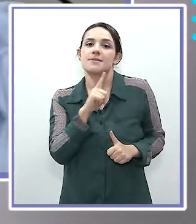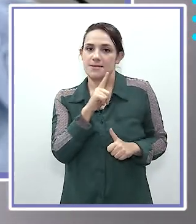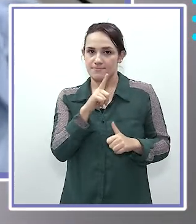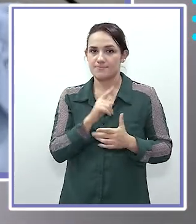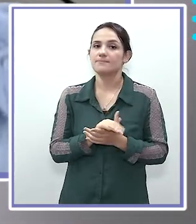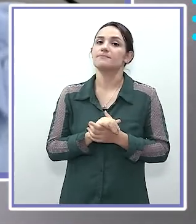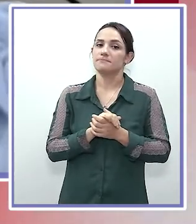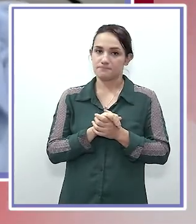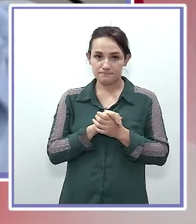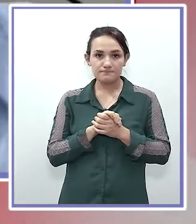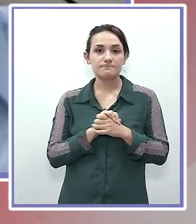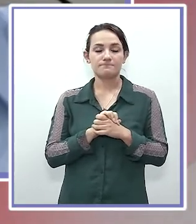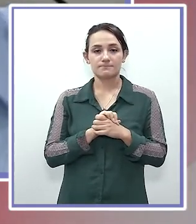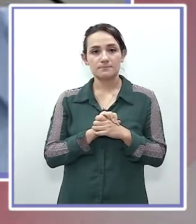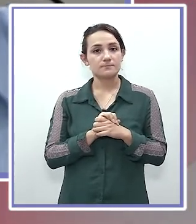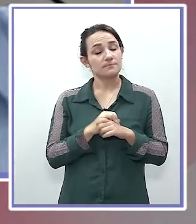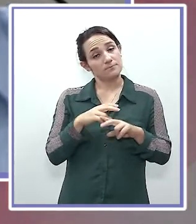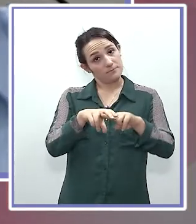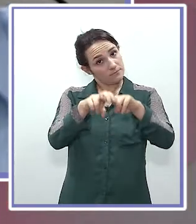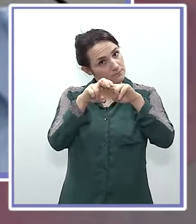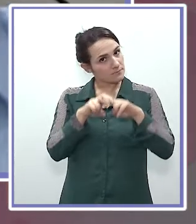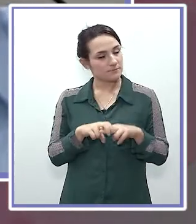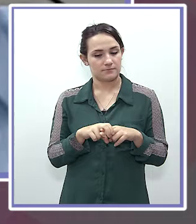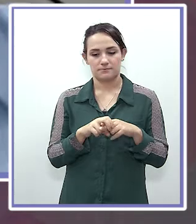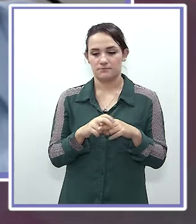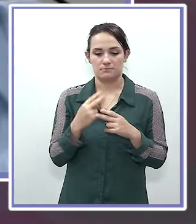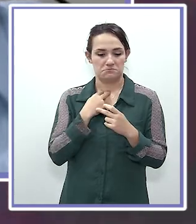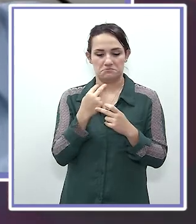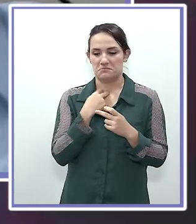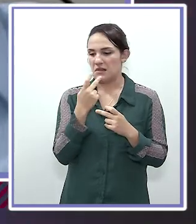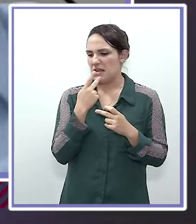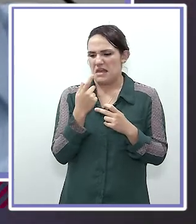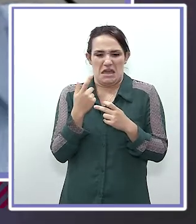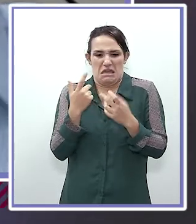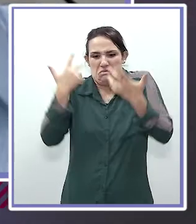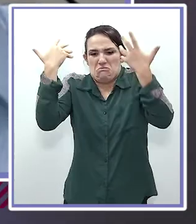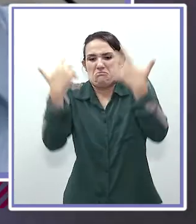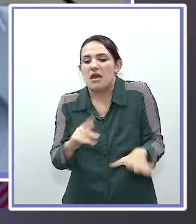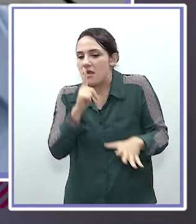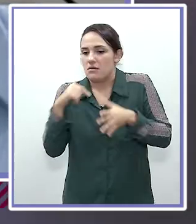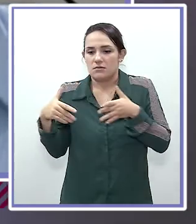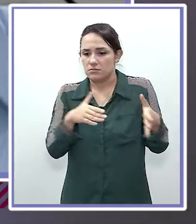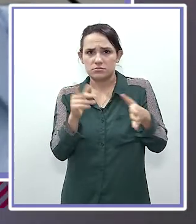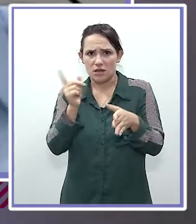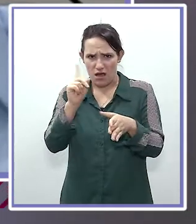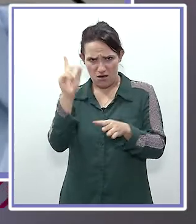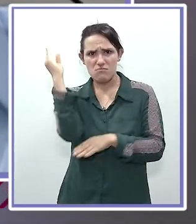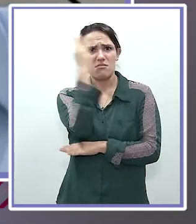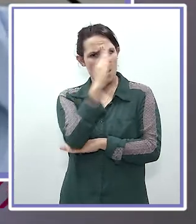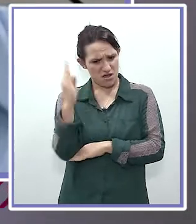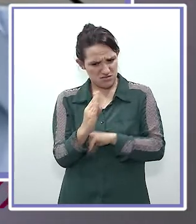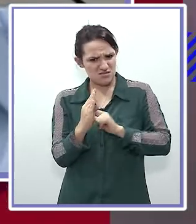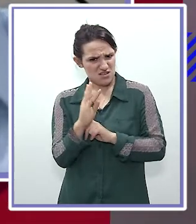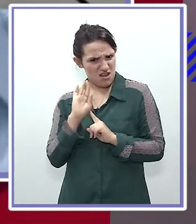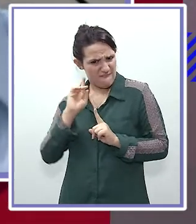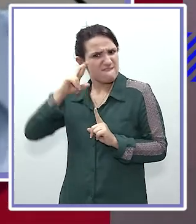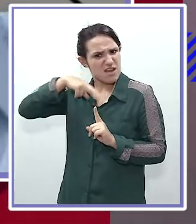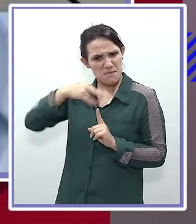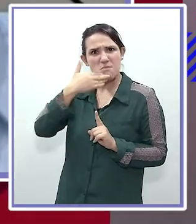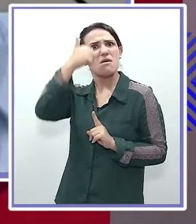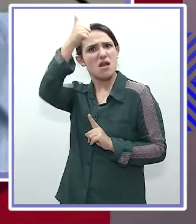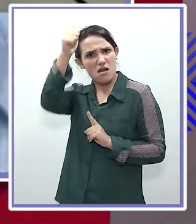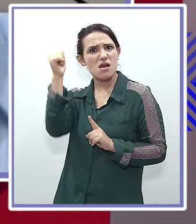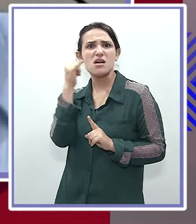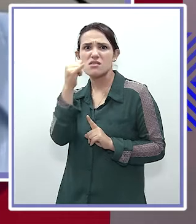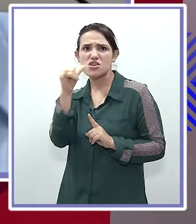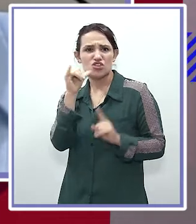é possível dizer isso. Então, isso não dá para abrir mão, o Brasil é protagonista no mundo em relação